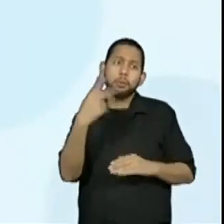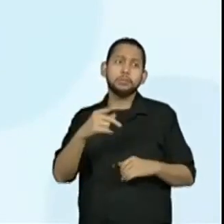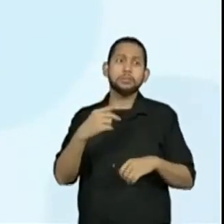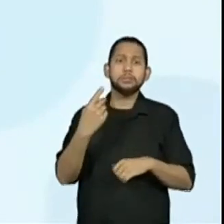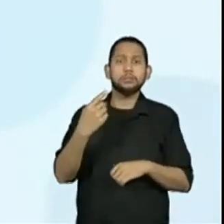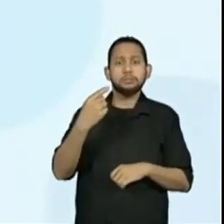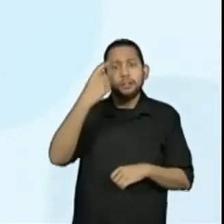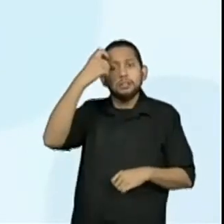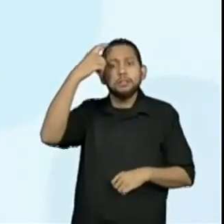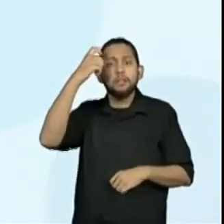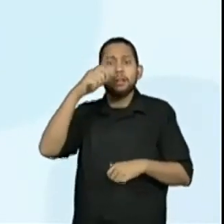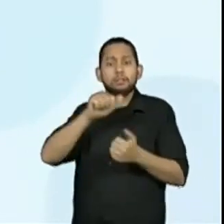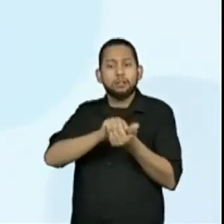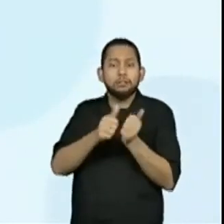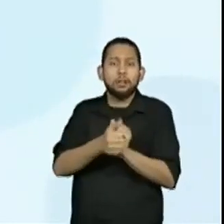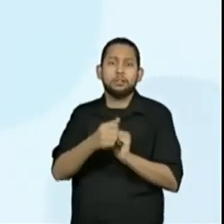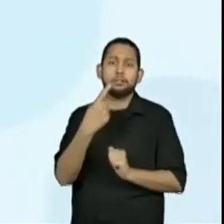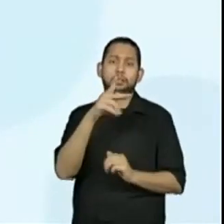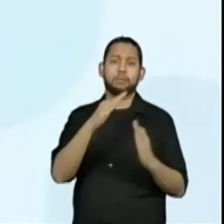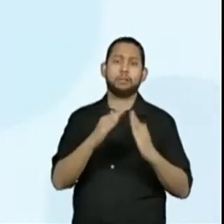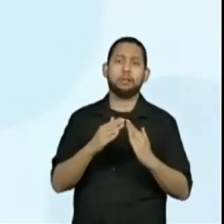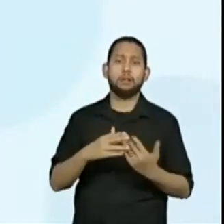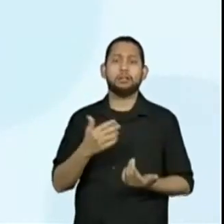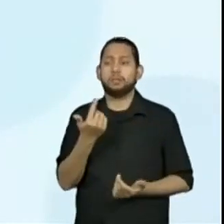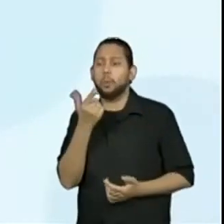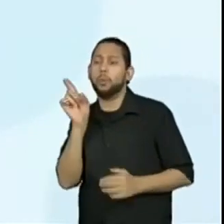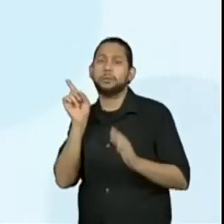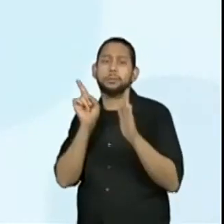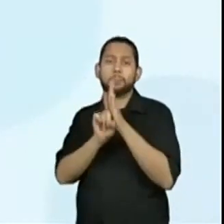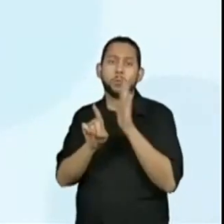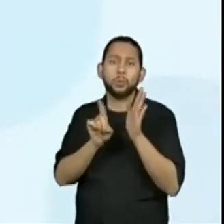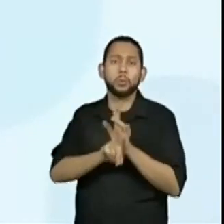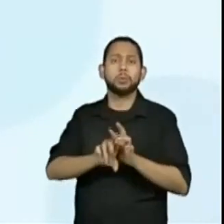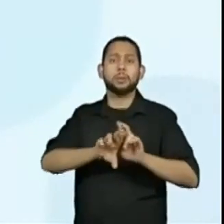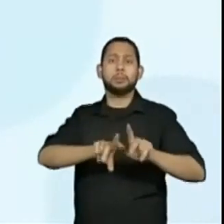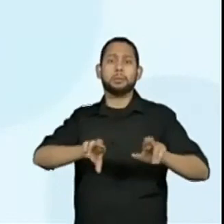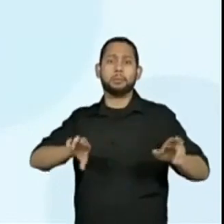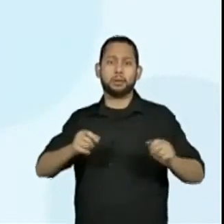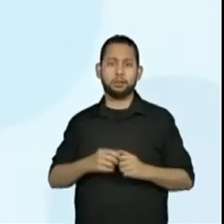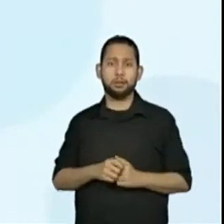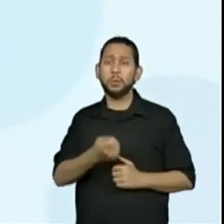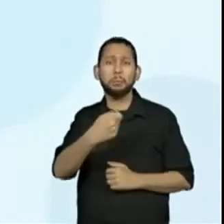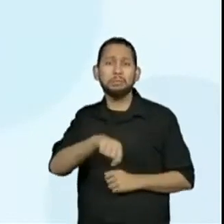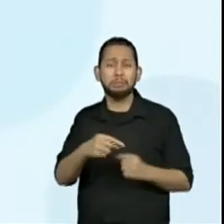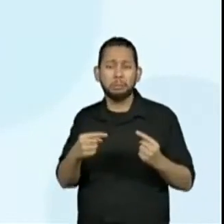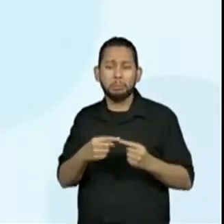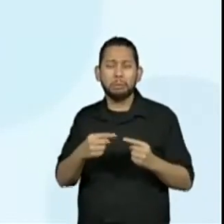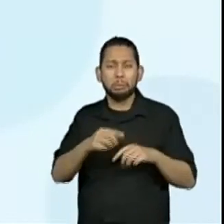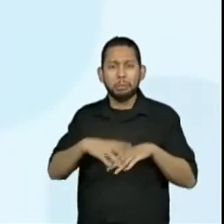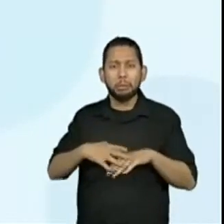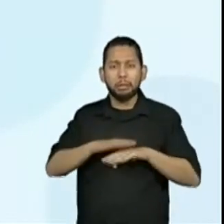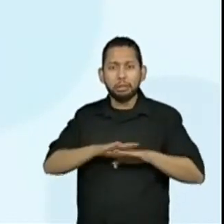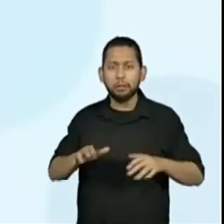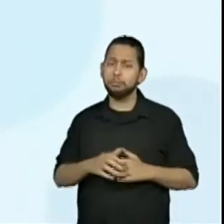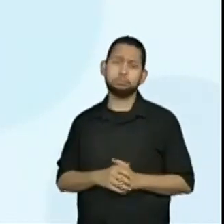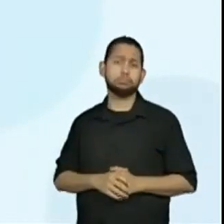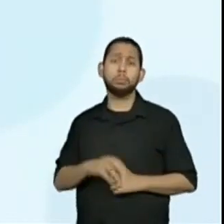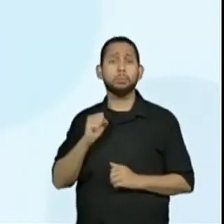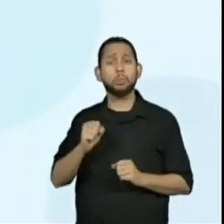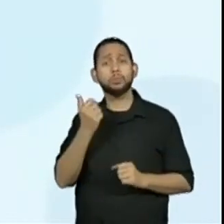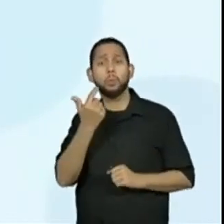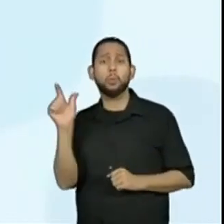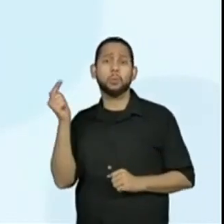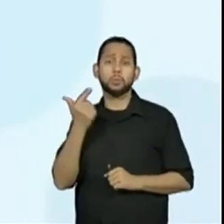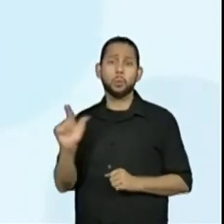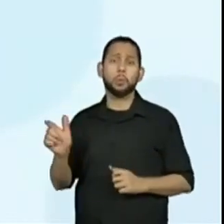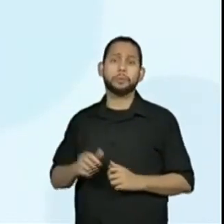e fazer de outras maneiras diferentes, com outras perguntas. Não precisa ser matemática, pode colocar questões de outros